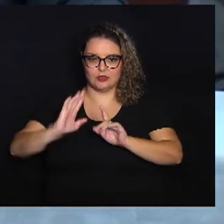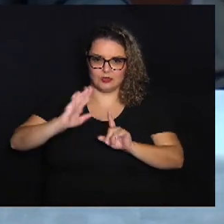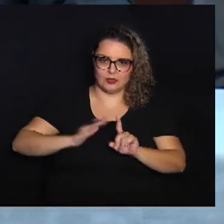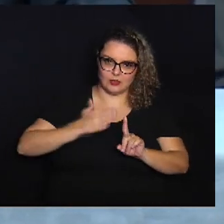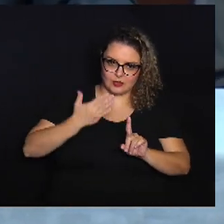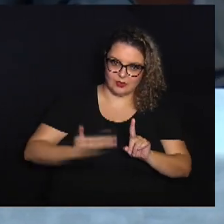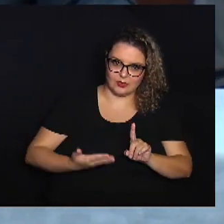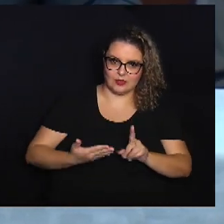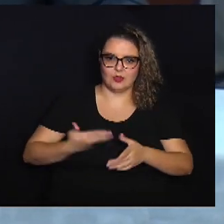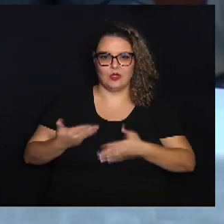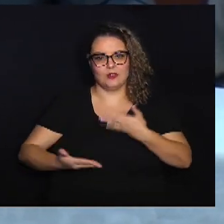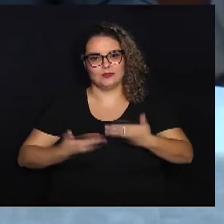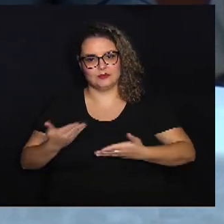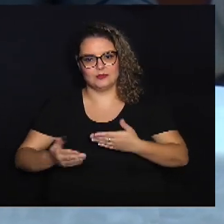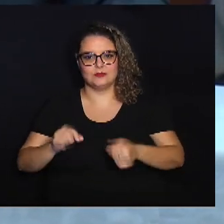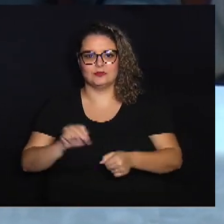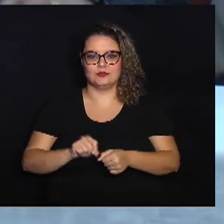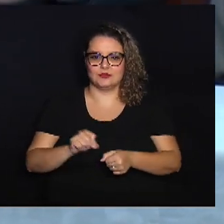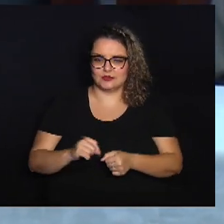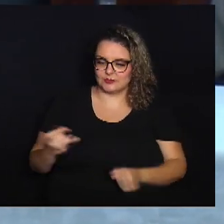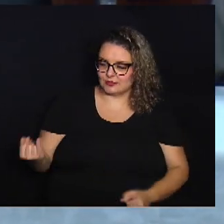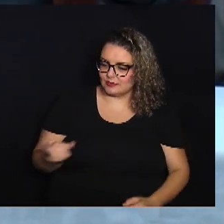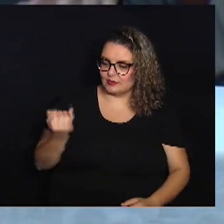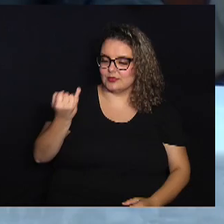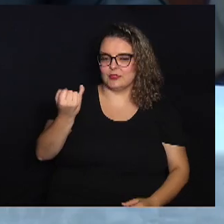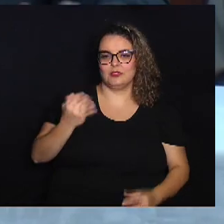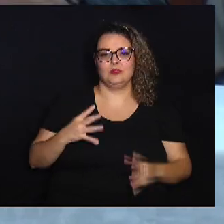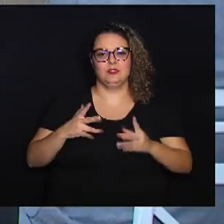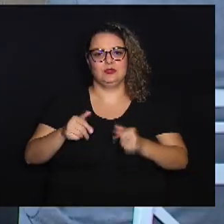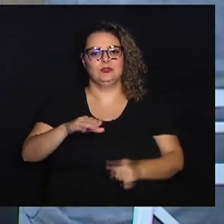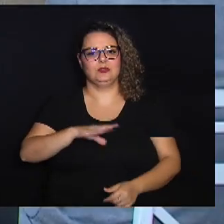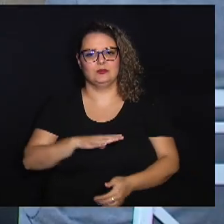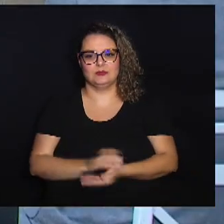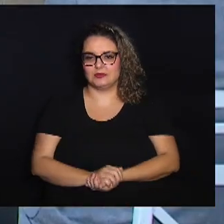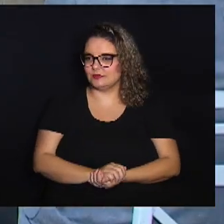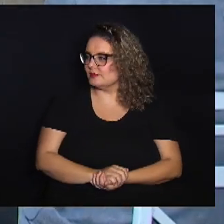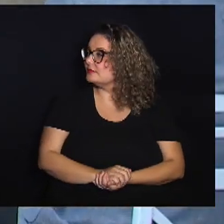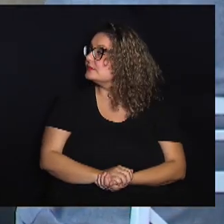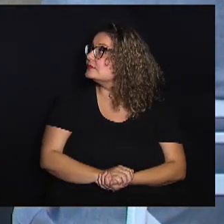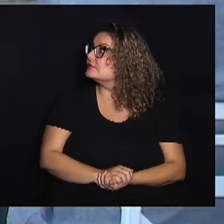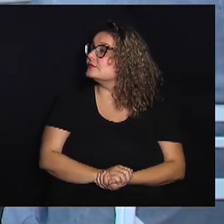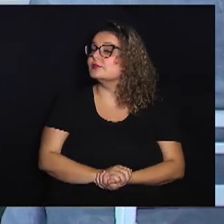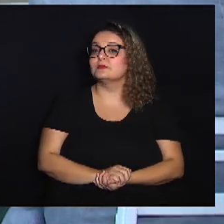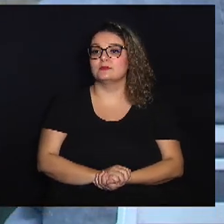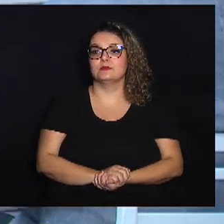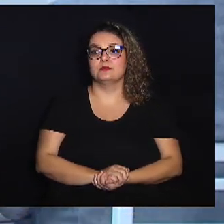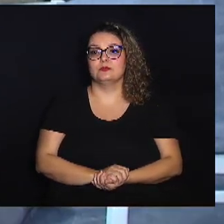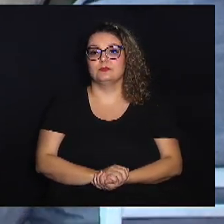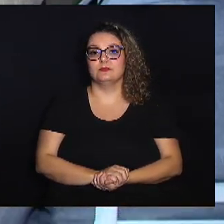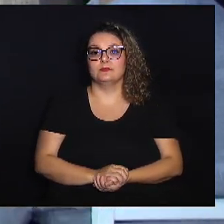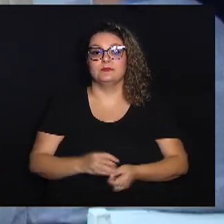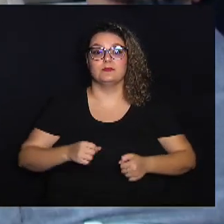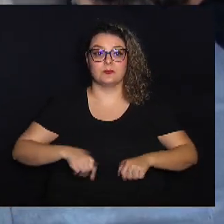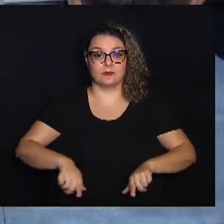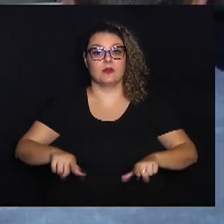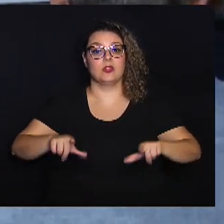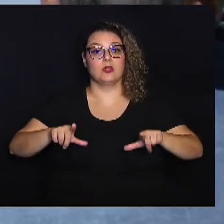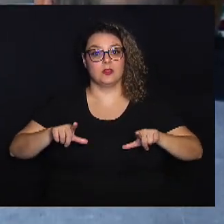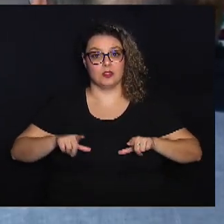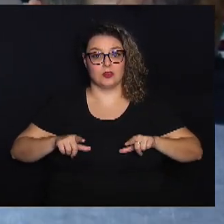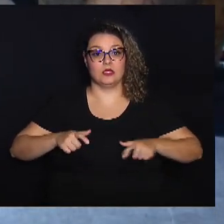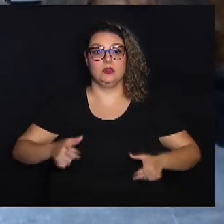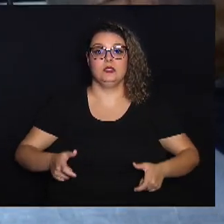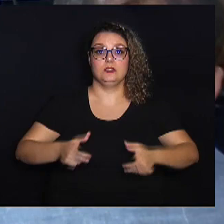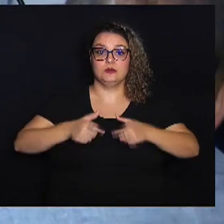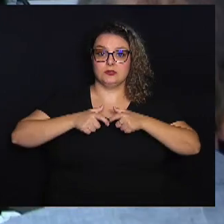aos serviços relevantes prestados ao município. Esses diplomas, essas